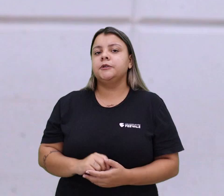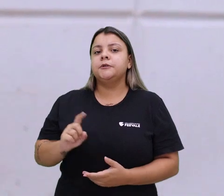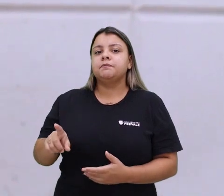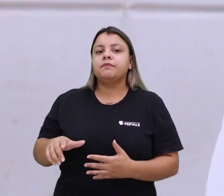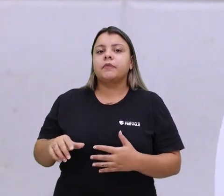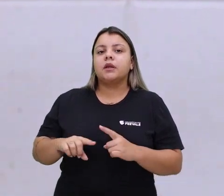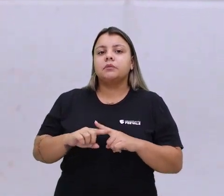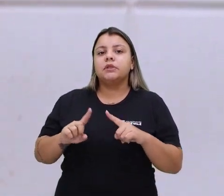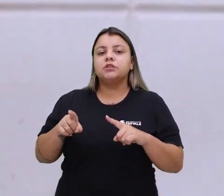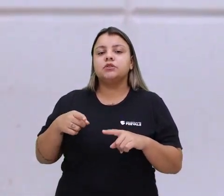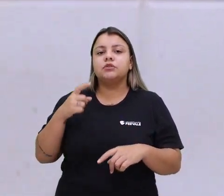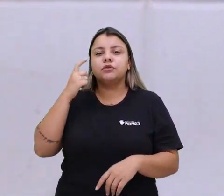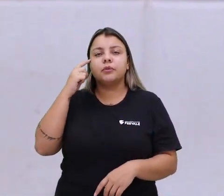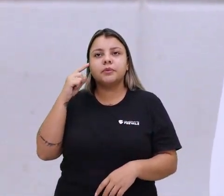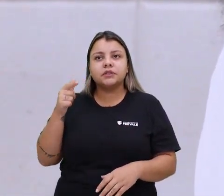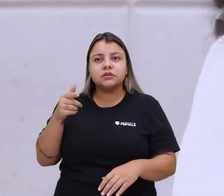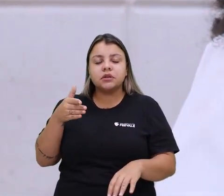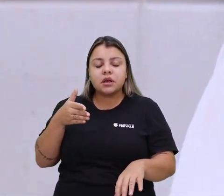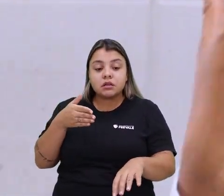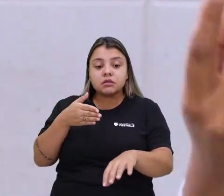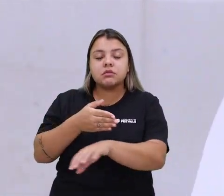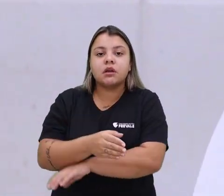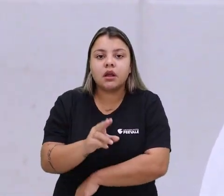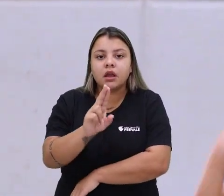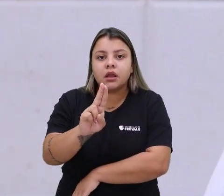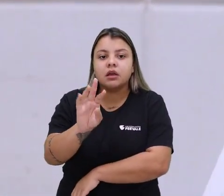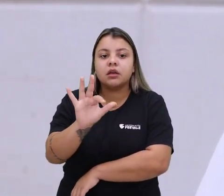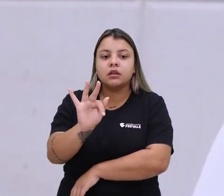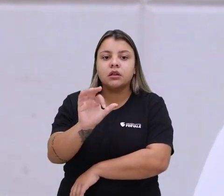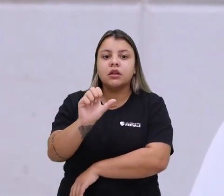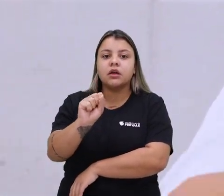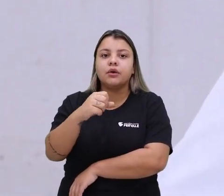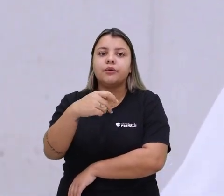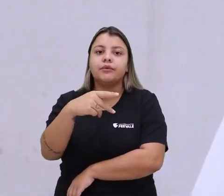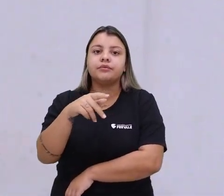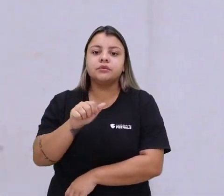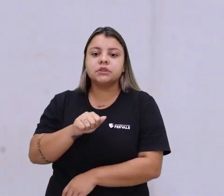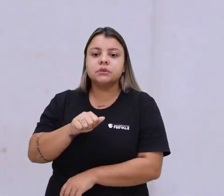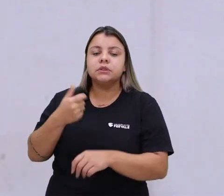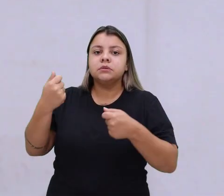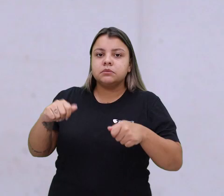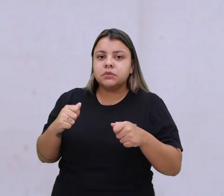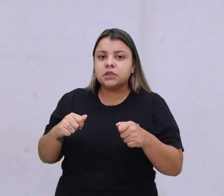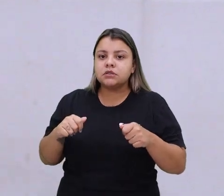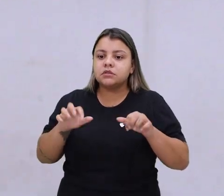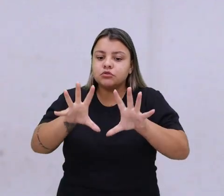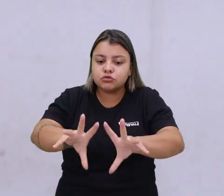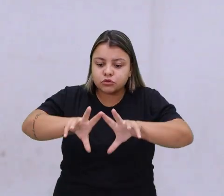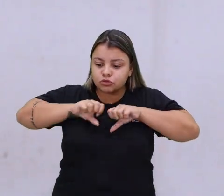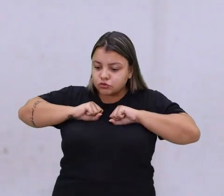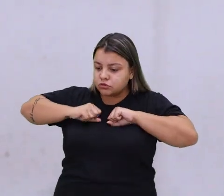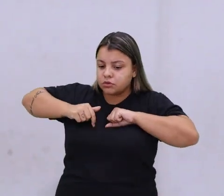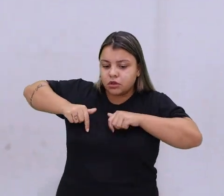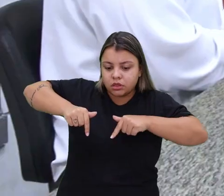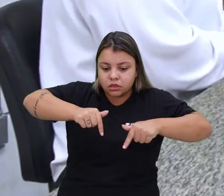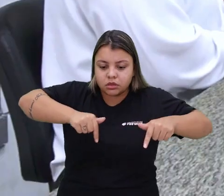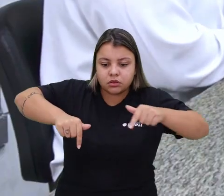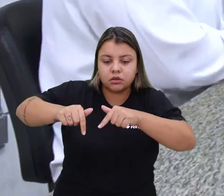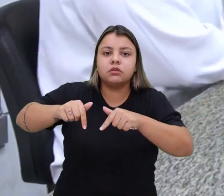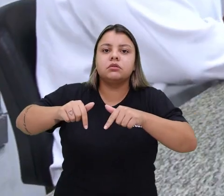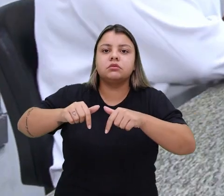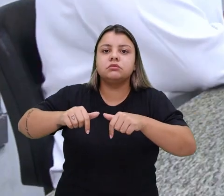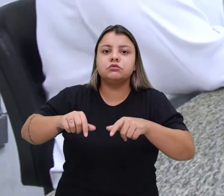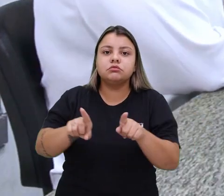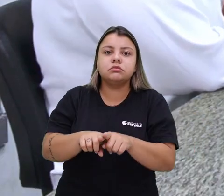opa estou dentro da UFPA eu tô encontrando Outros alunos que são negros a gente precisa ser aquilombar de alguma forma como é que foi isso também